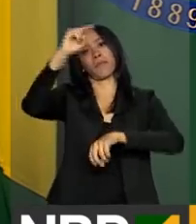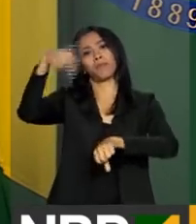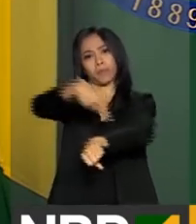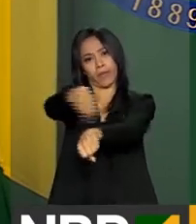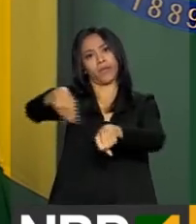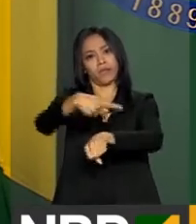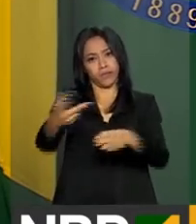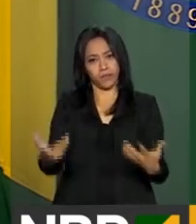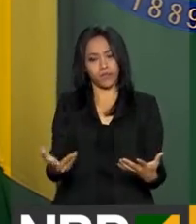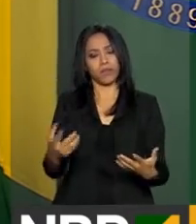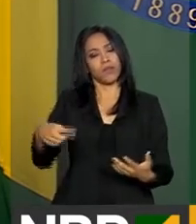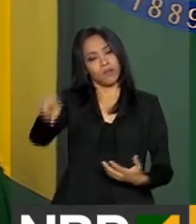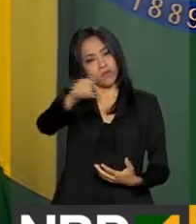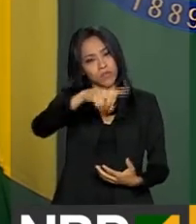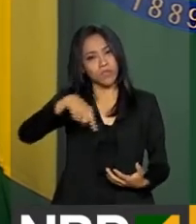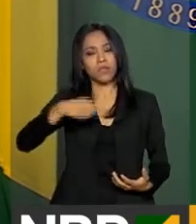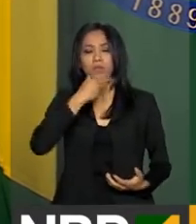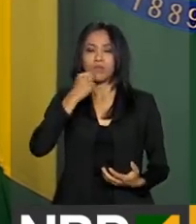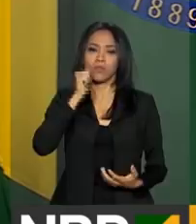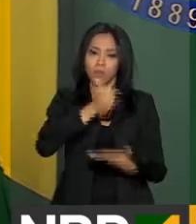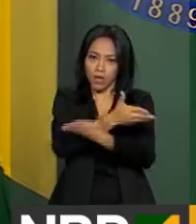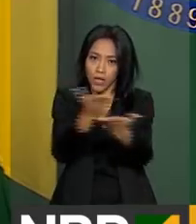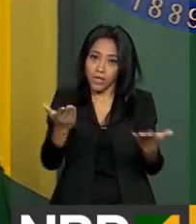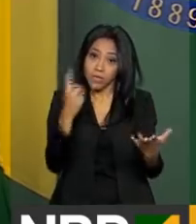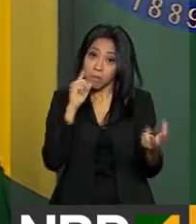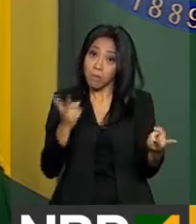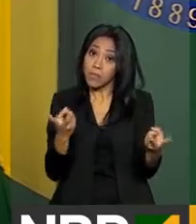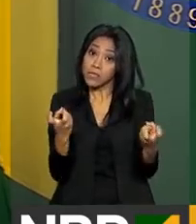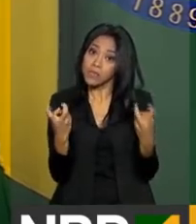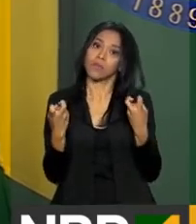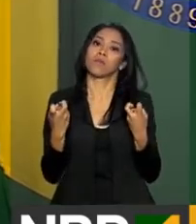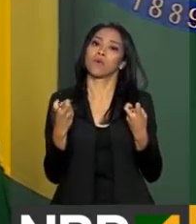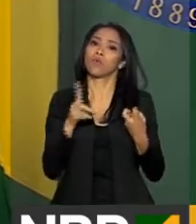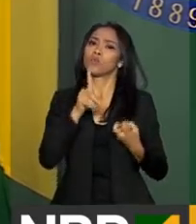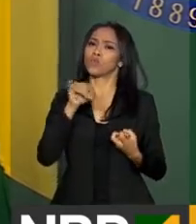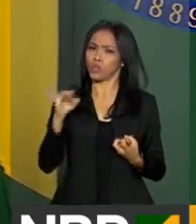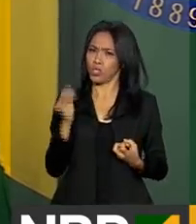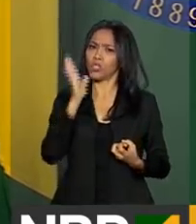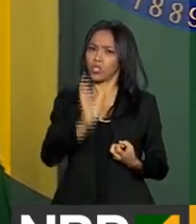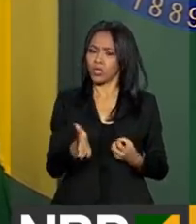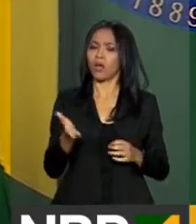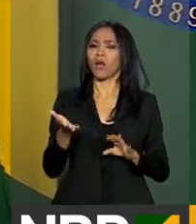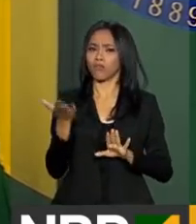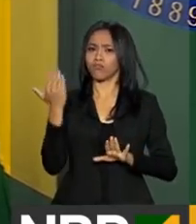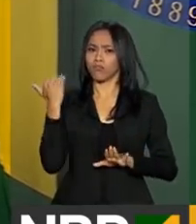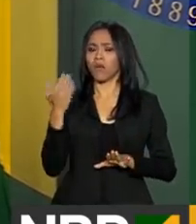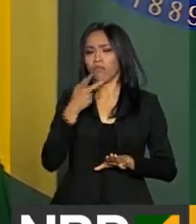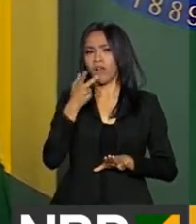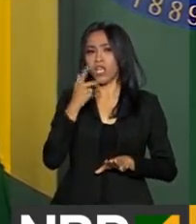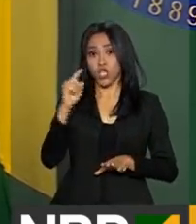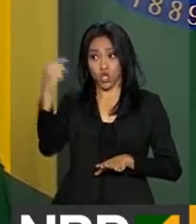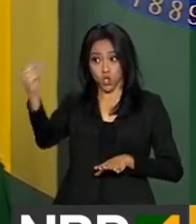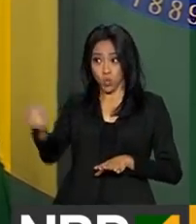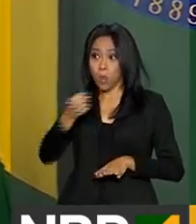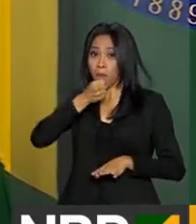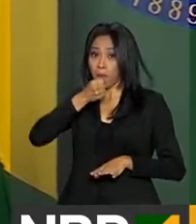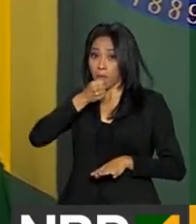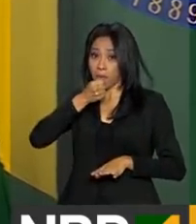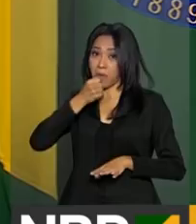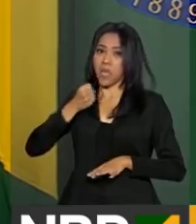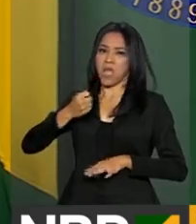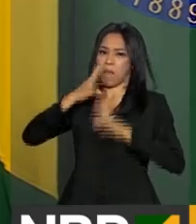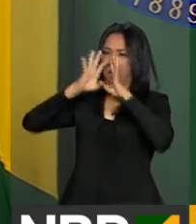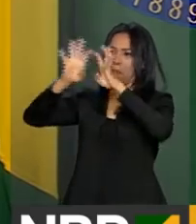país senhores vejam as senhoras vocês vejam que eu falei senhores e senhoras um jornalista criticou disse que era muito formal